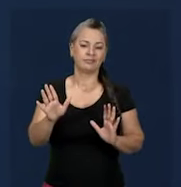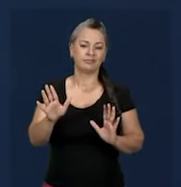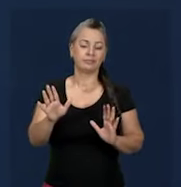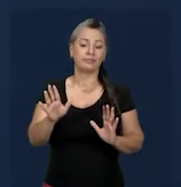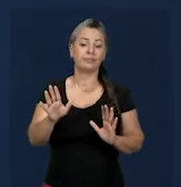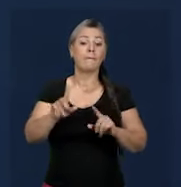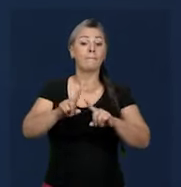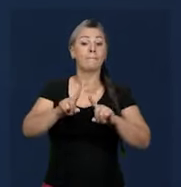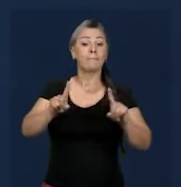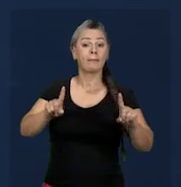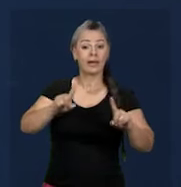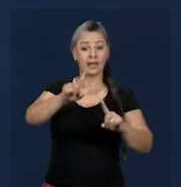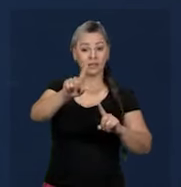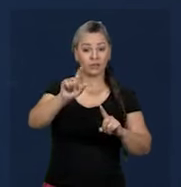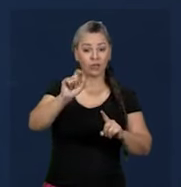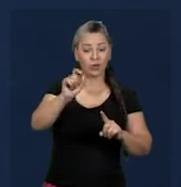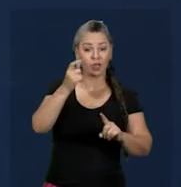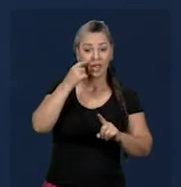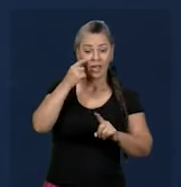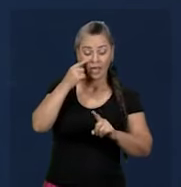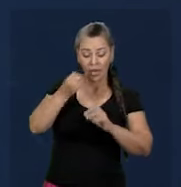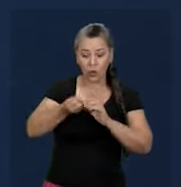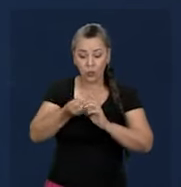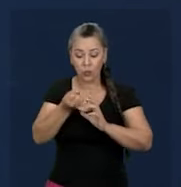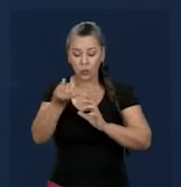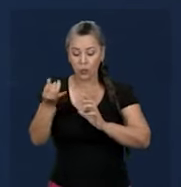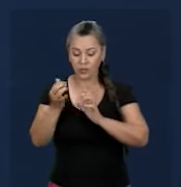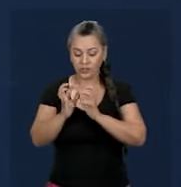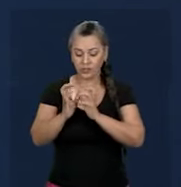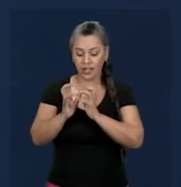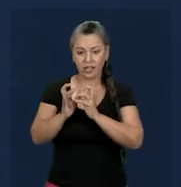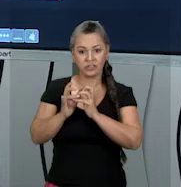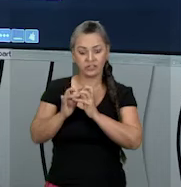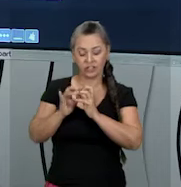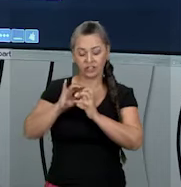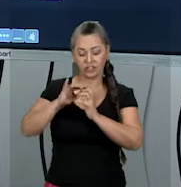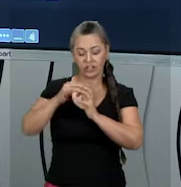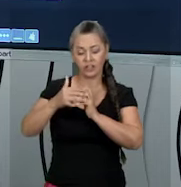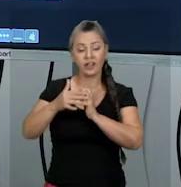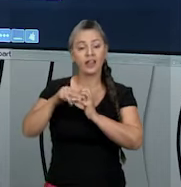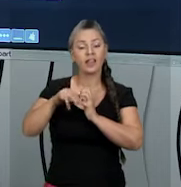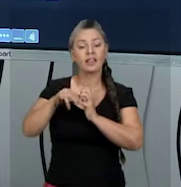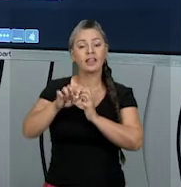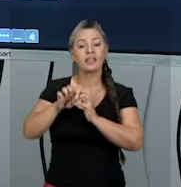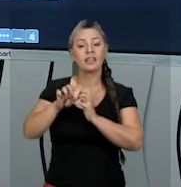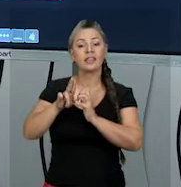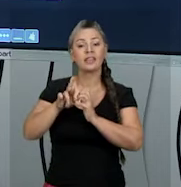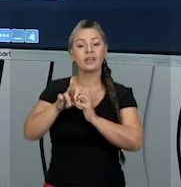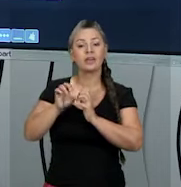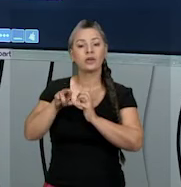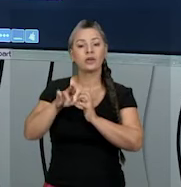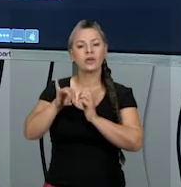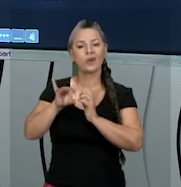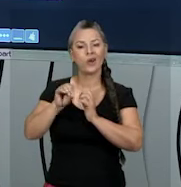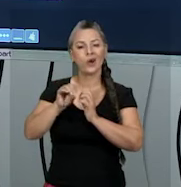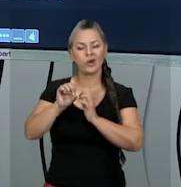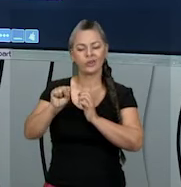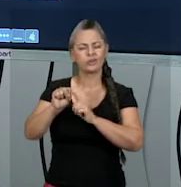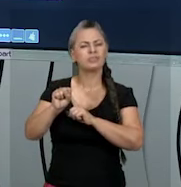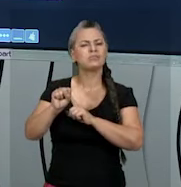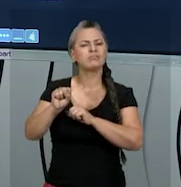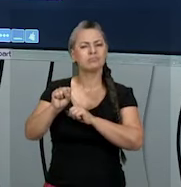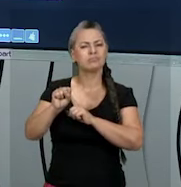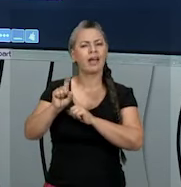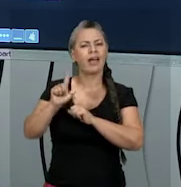mas sim o número de neurônios no córtex cerebral. Então, os neurônios, que